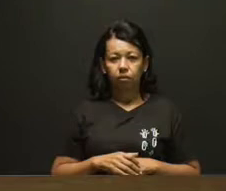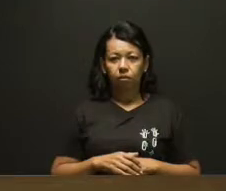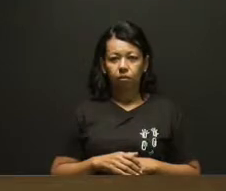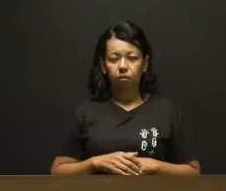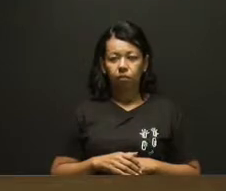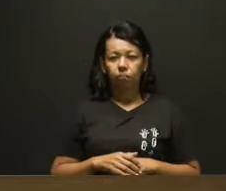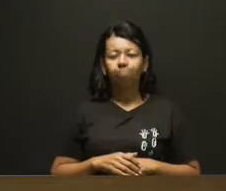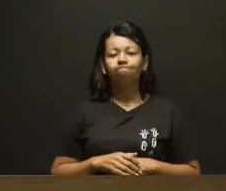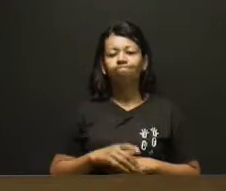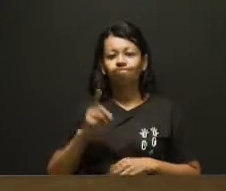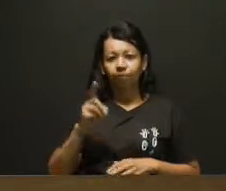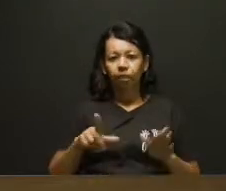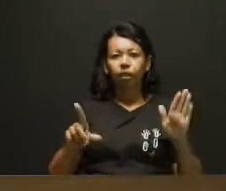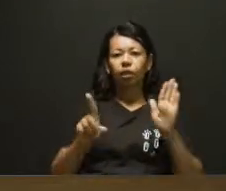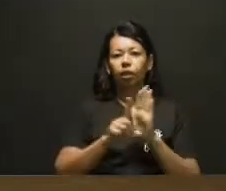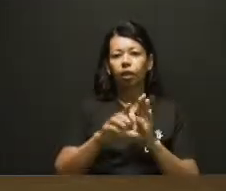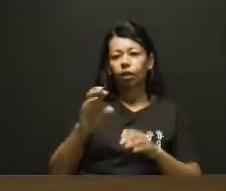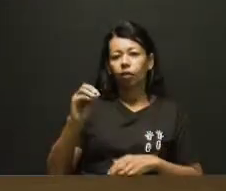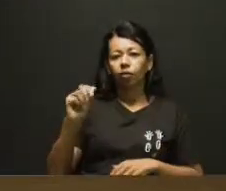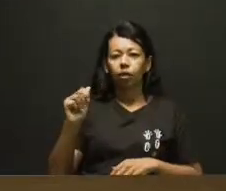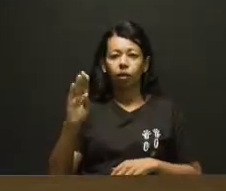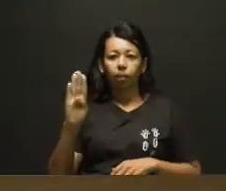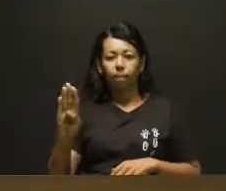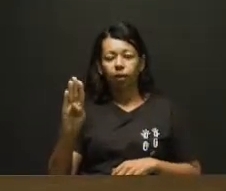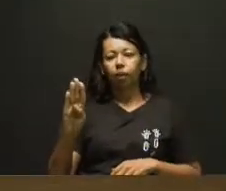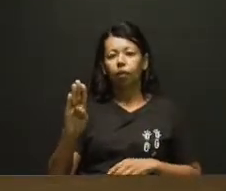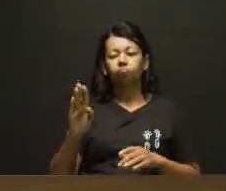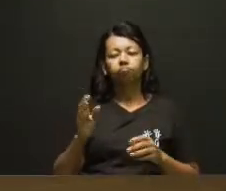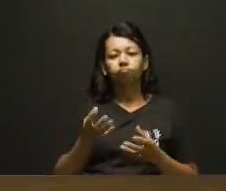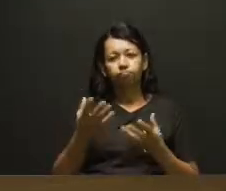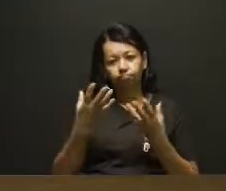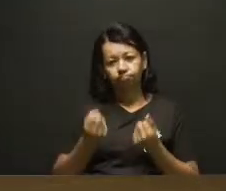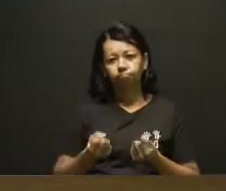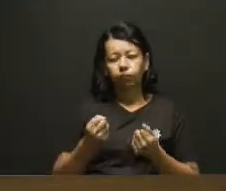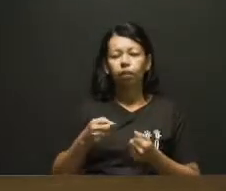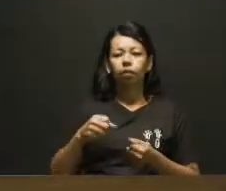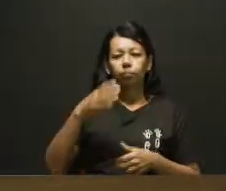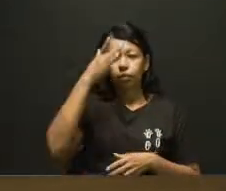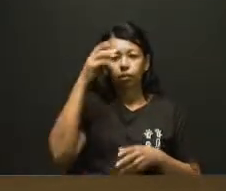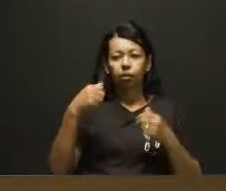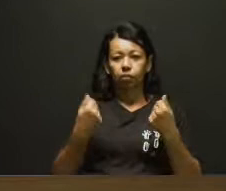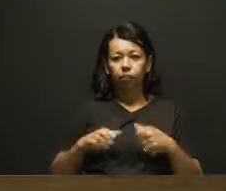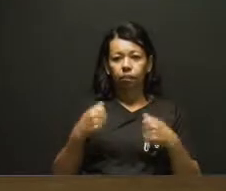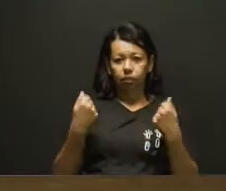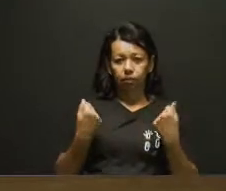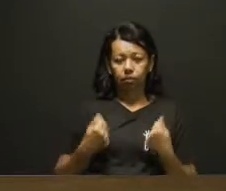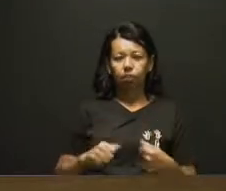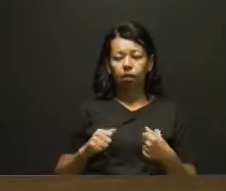ellen a obra está à disposição para isso para quem precisar é inclusive